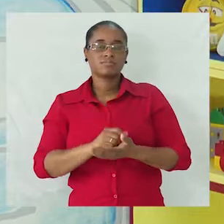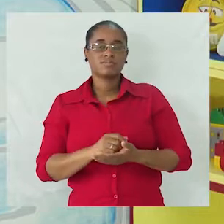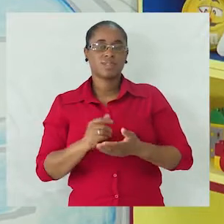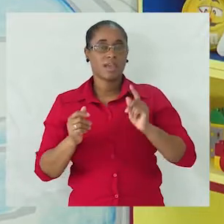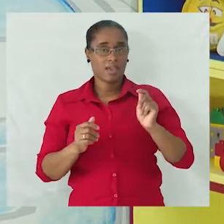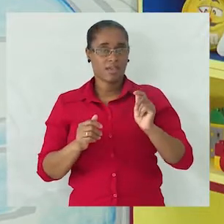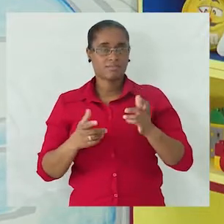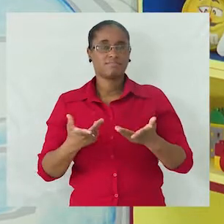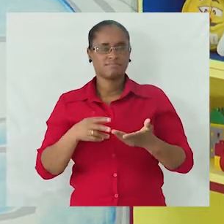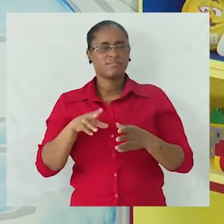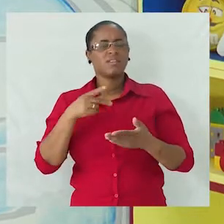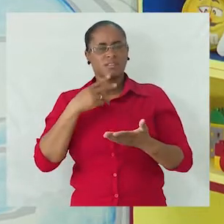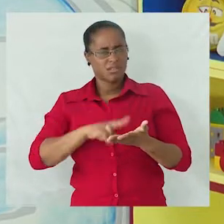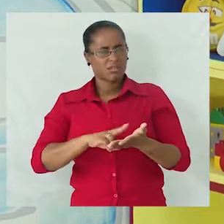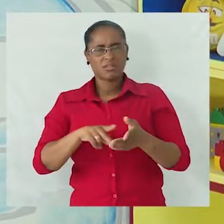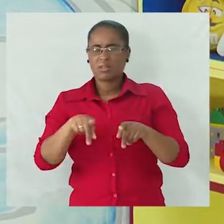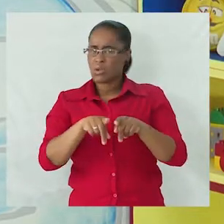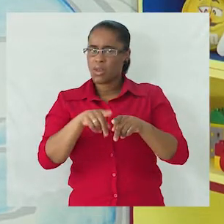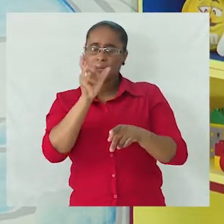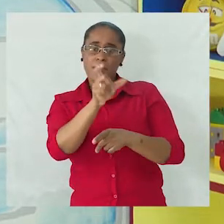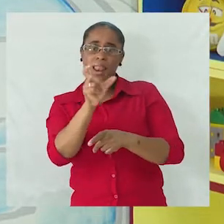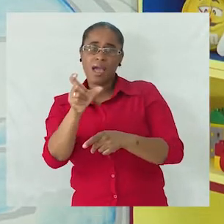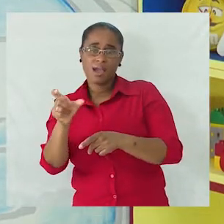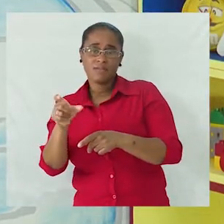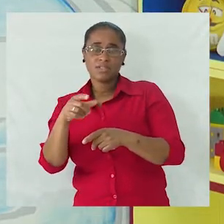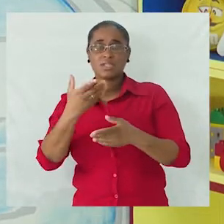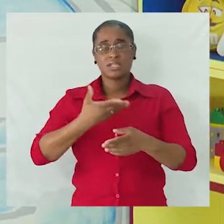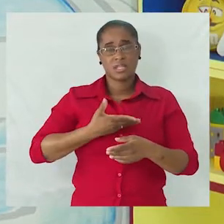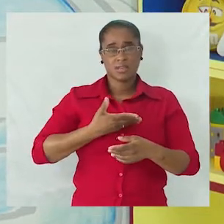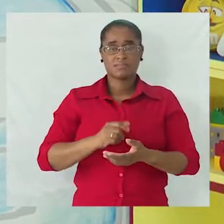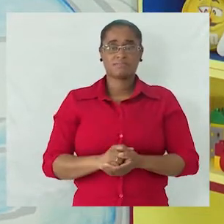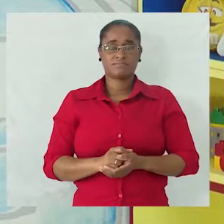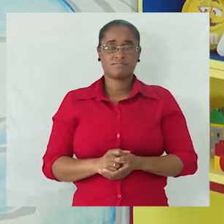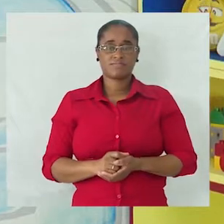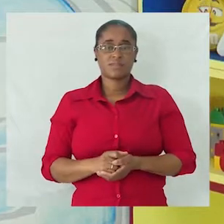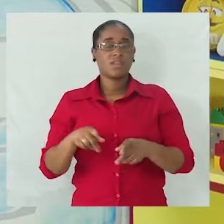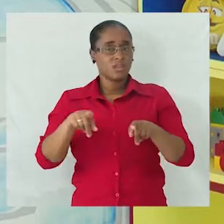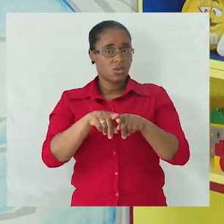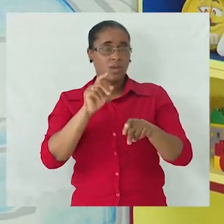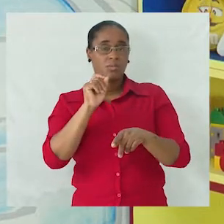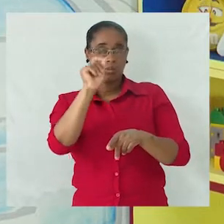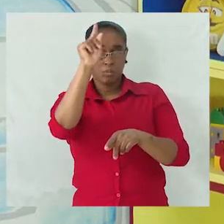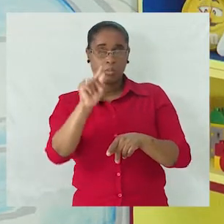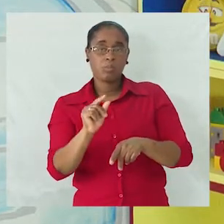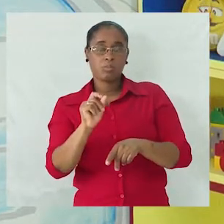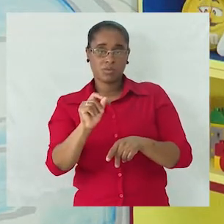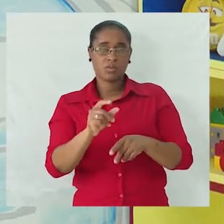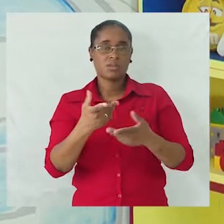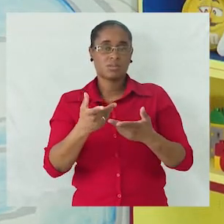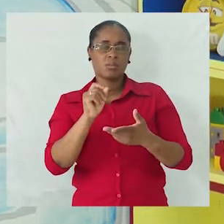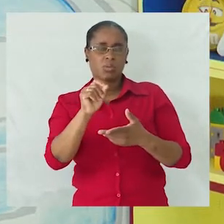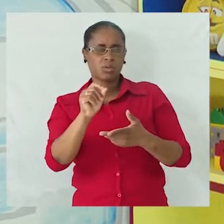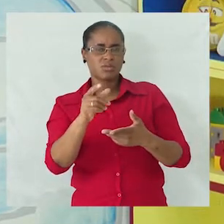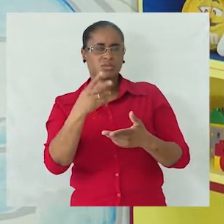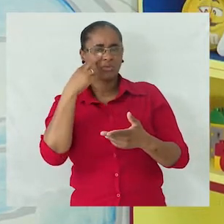tem exatamente as mesmas palavras que a linha D e a mesma pontuação. Agora vamos ver como é que essas palavras estão